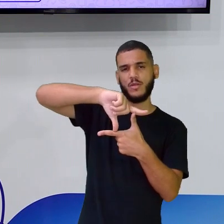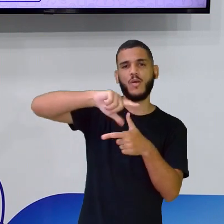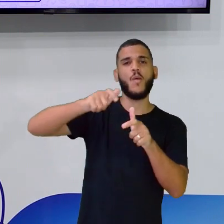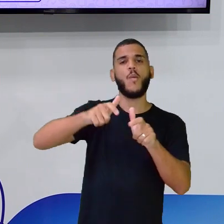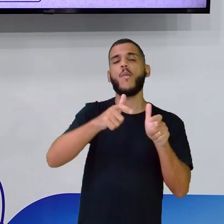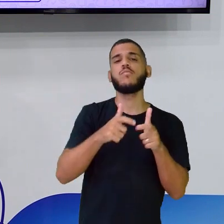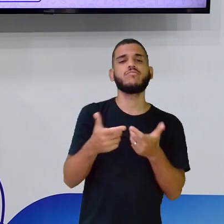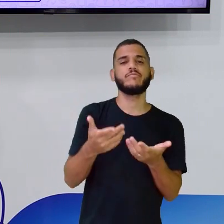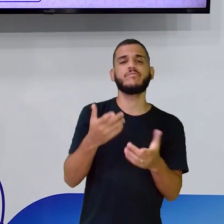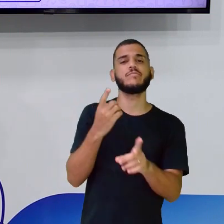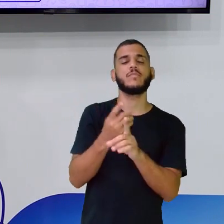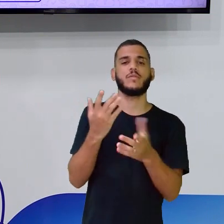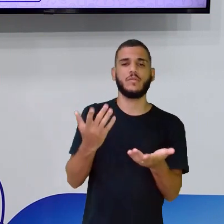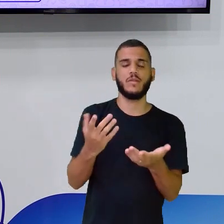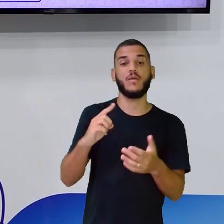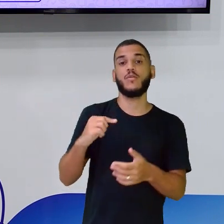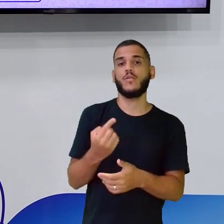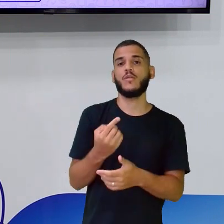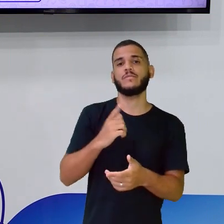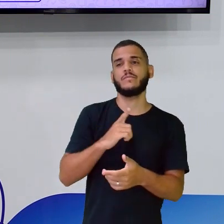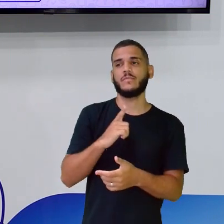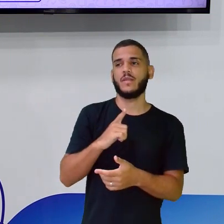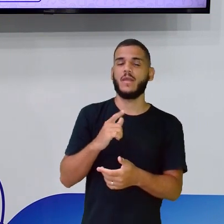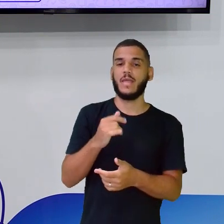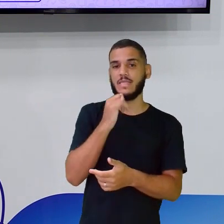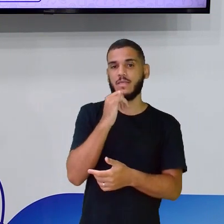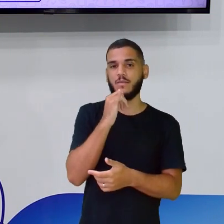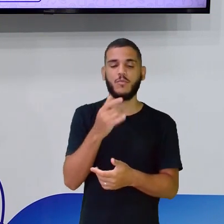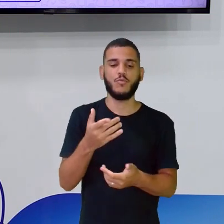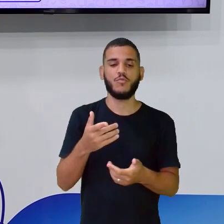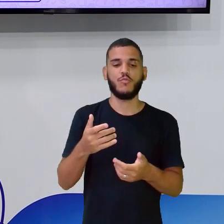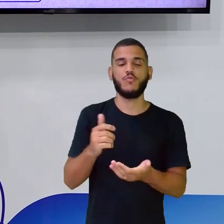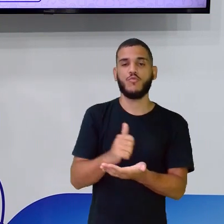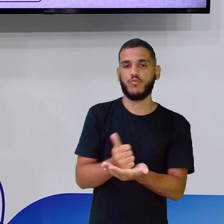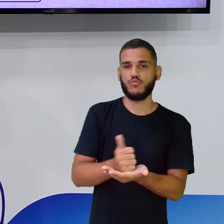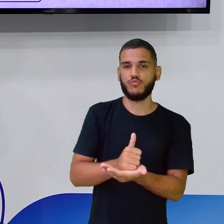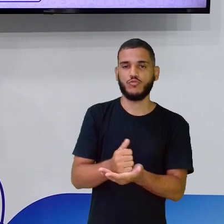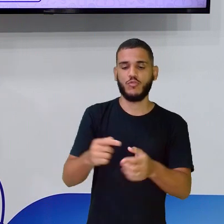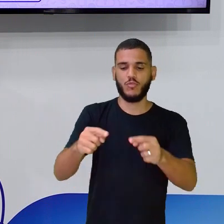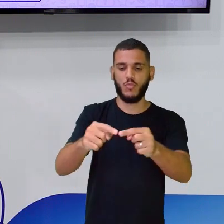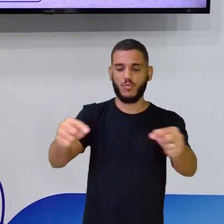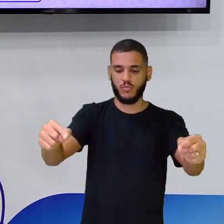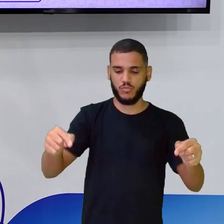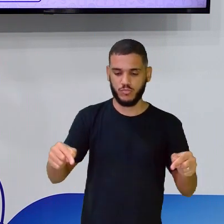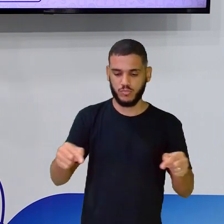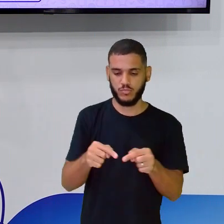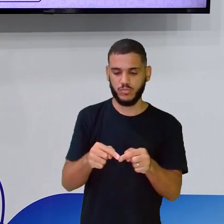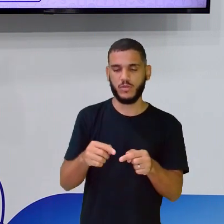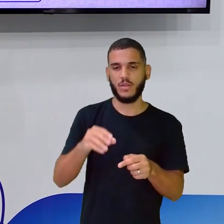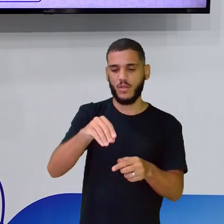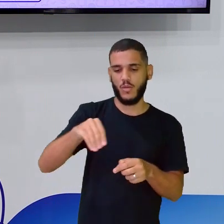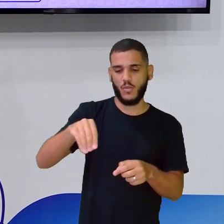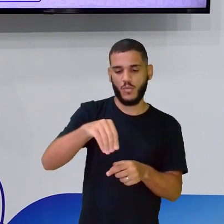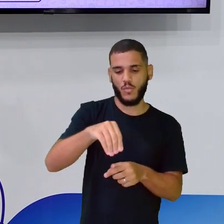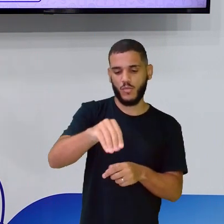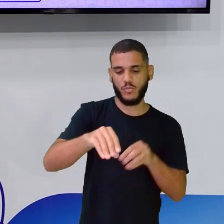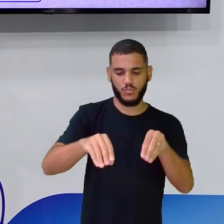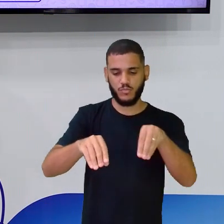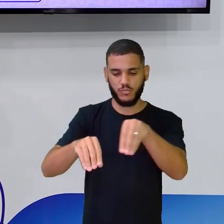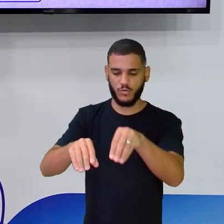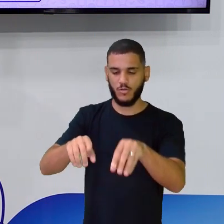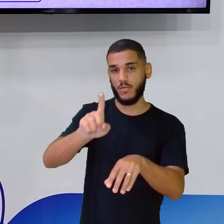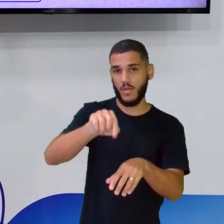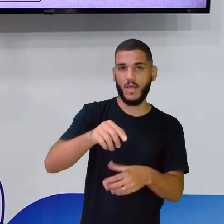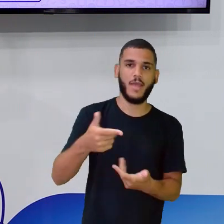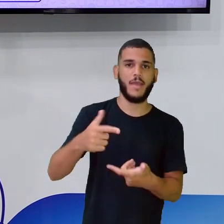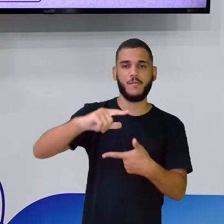quadrado, professora? A gente encontra num tabuleiro de damas, por exemplo. Tabuleiro de damas, o formato é um quadrado.